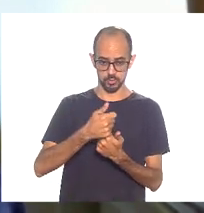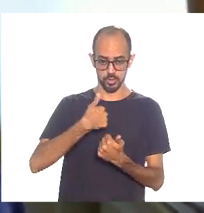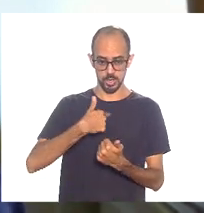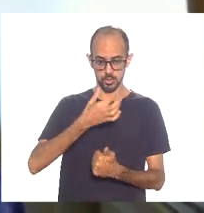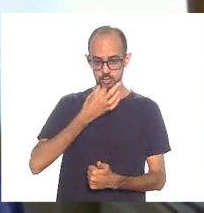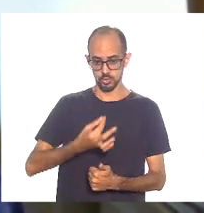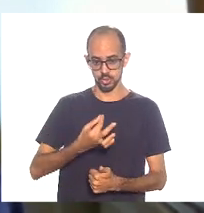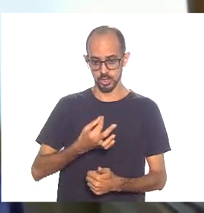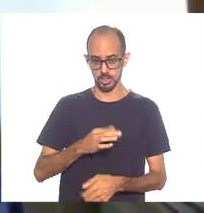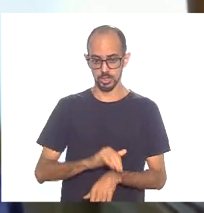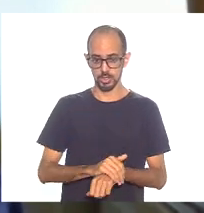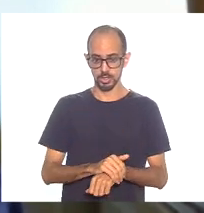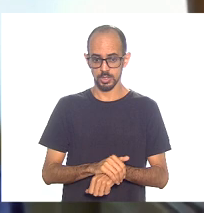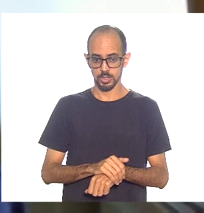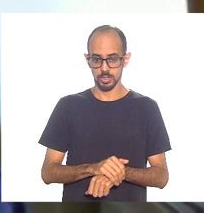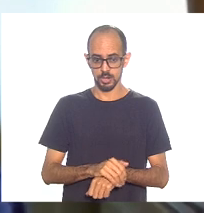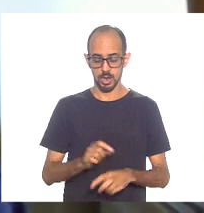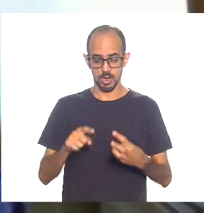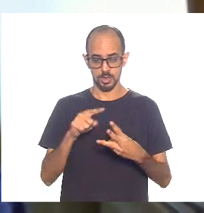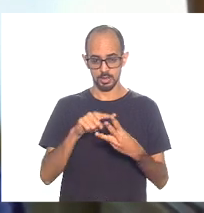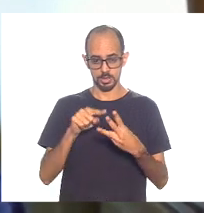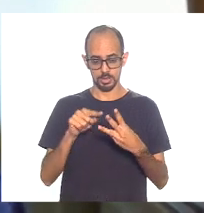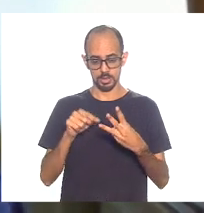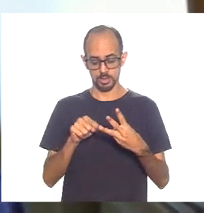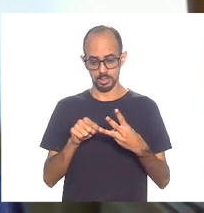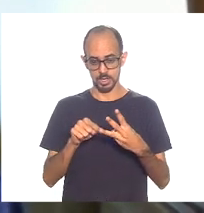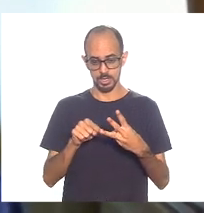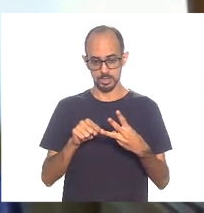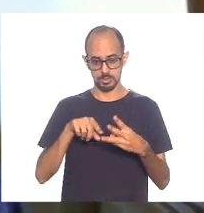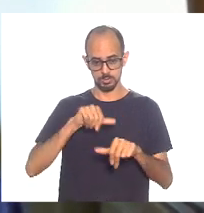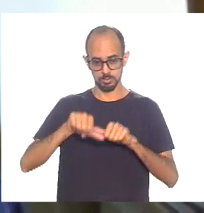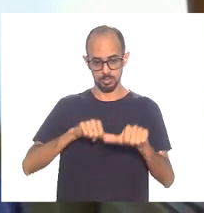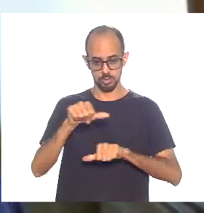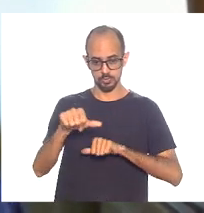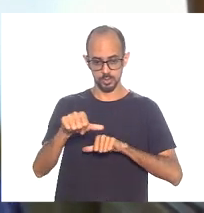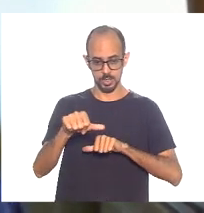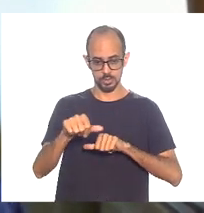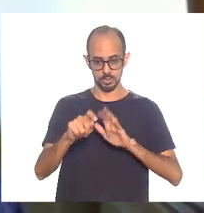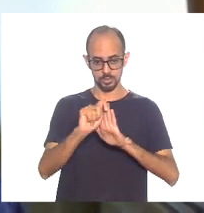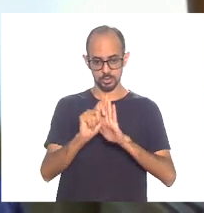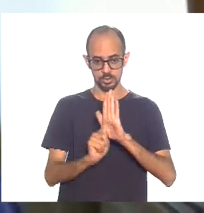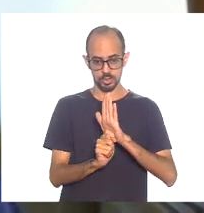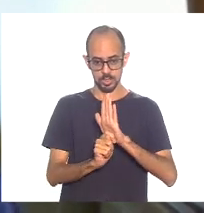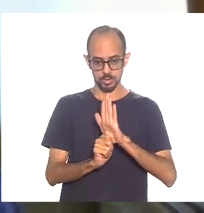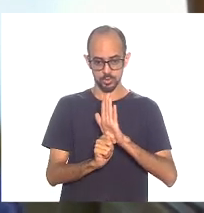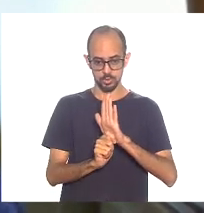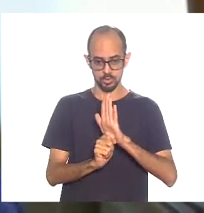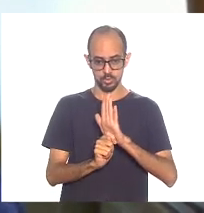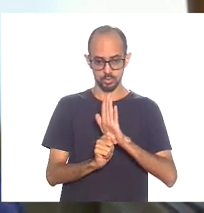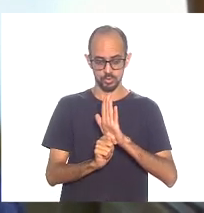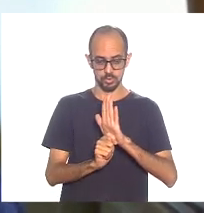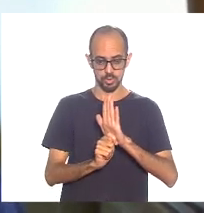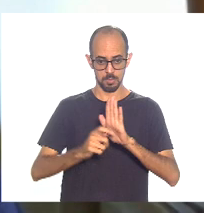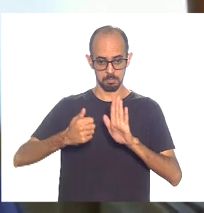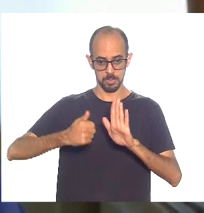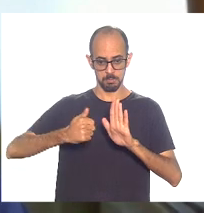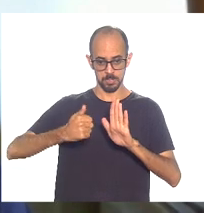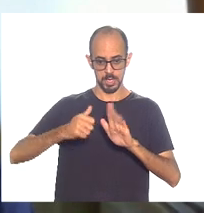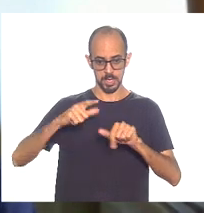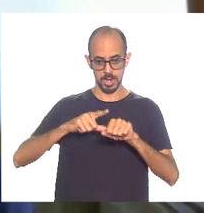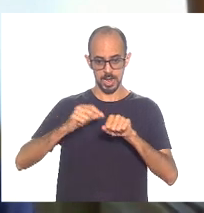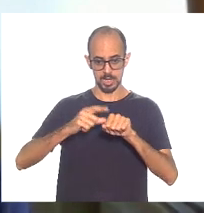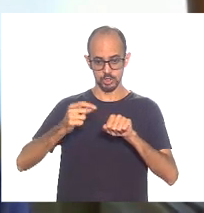sugeri três alterações redacionais. A primeira no